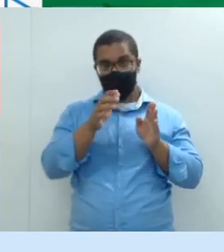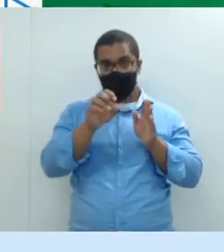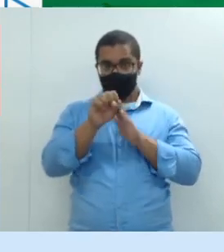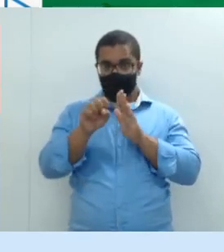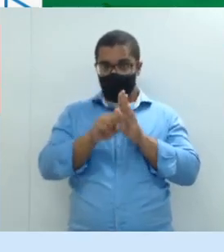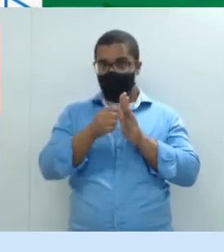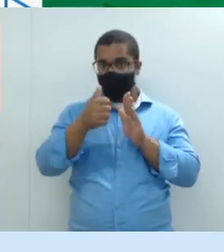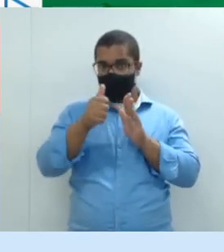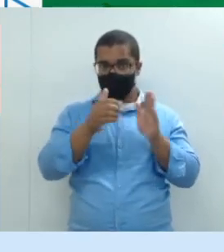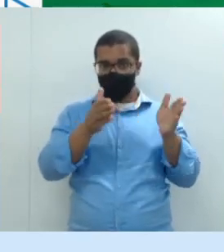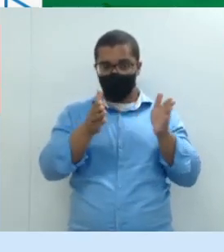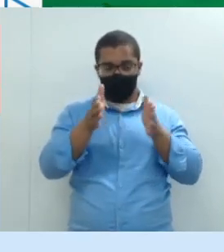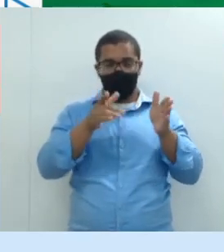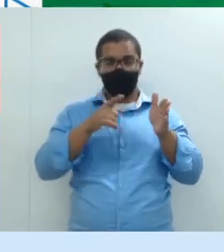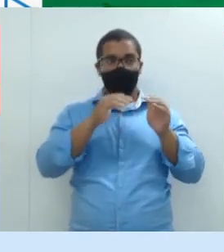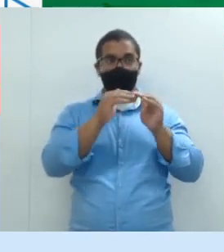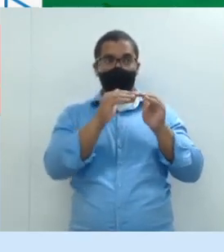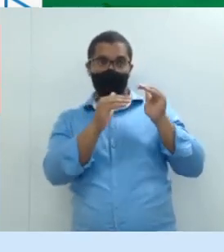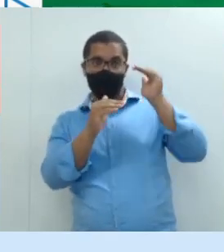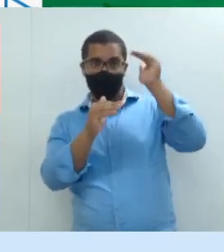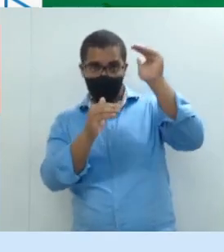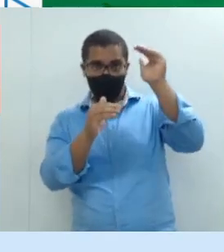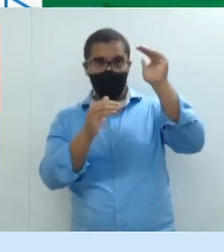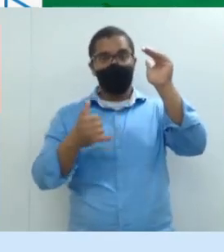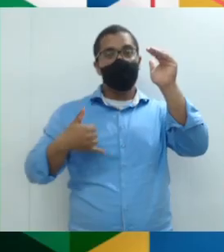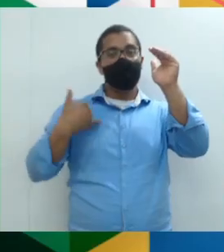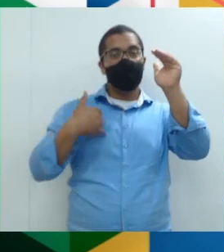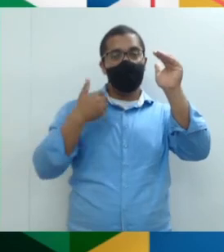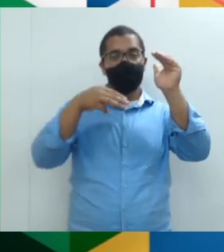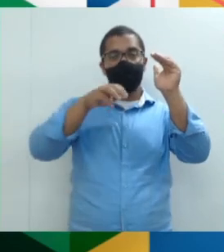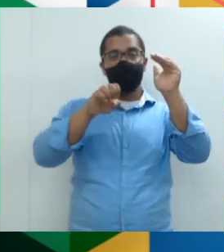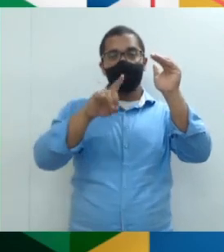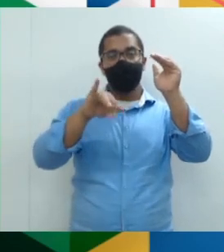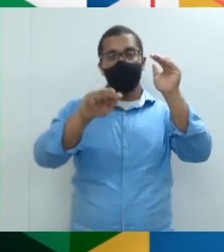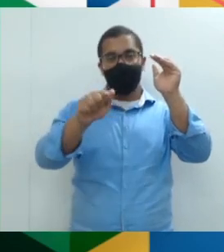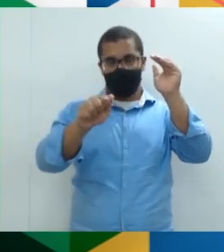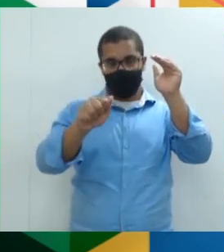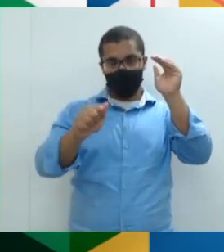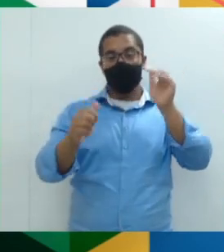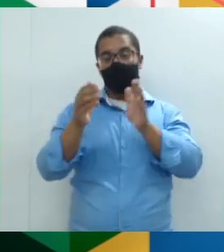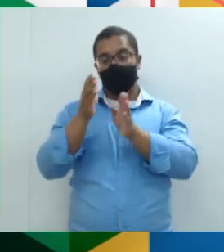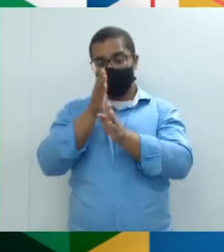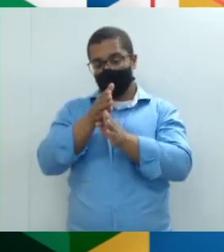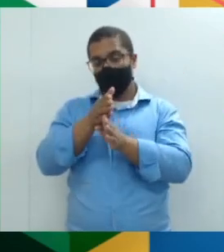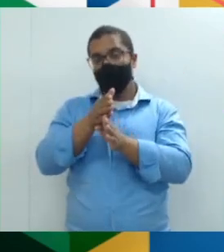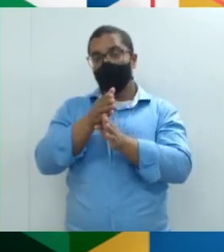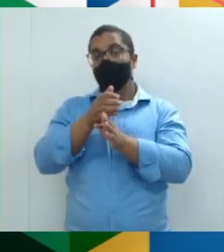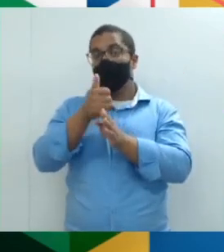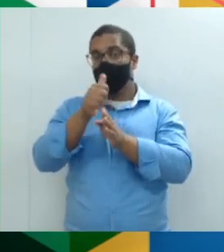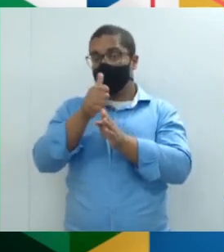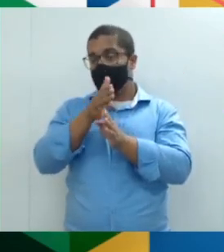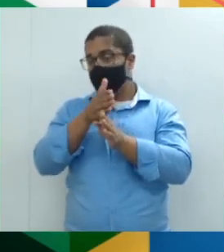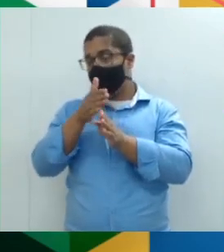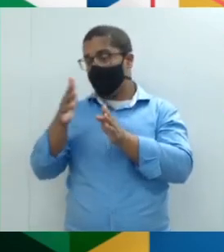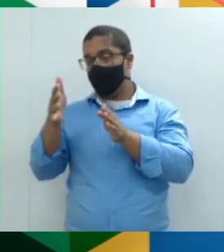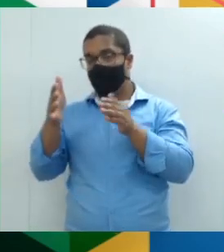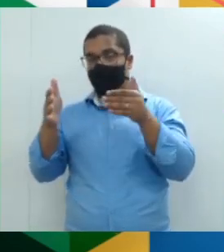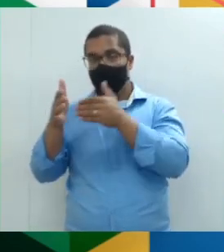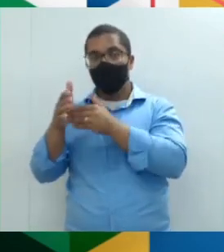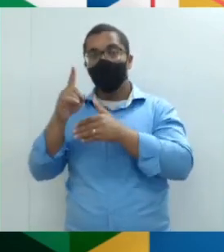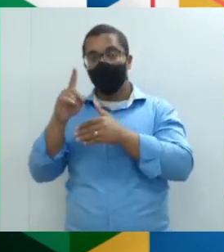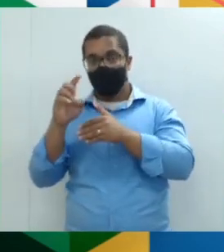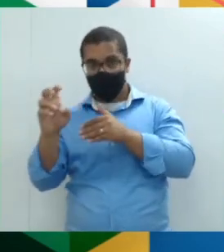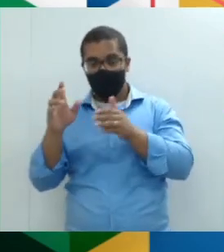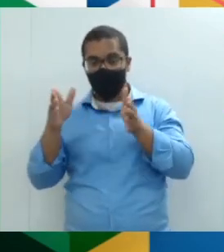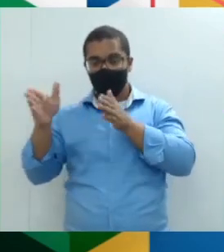do século XI ao século XV, a Baixa Idade Média. Nesse período do século da Alta Idade Média, é esse período em que